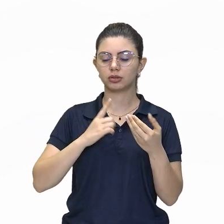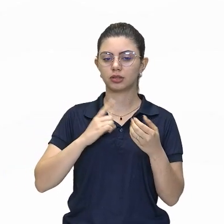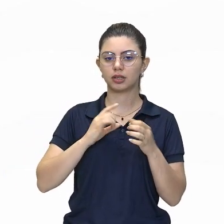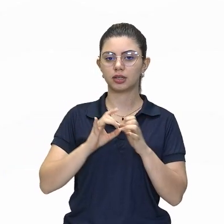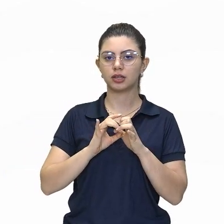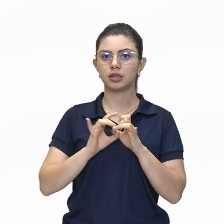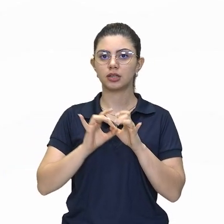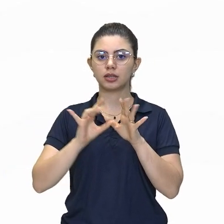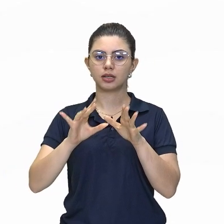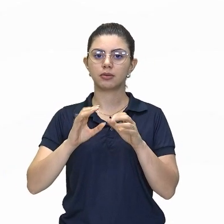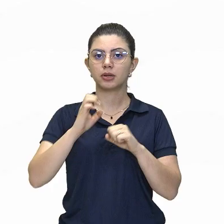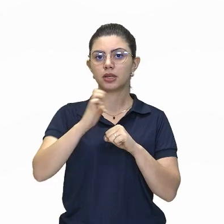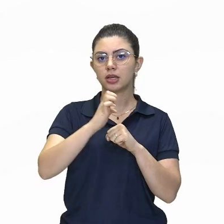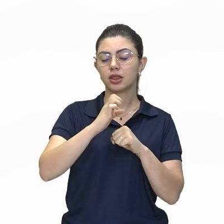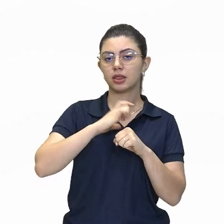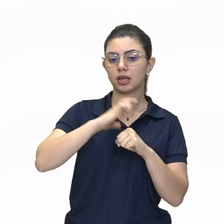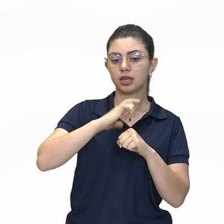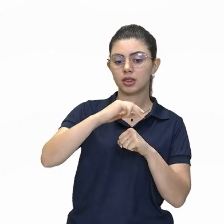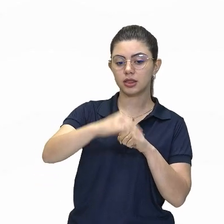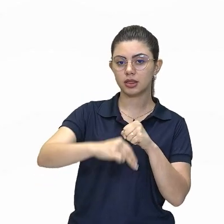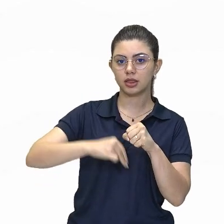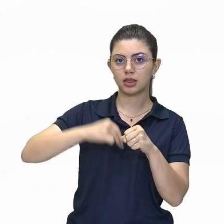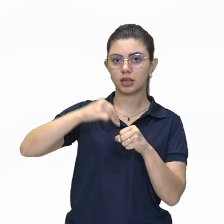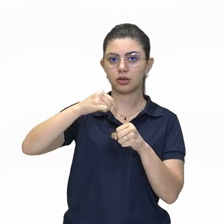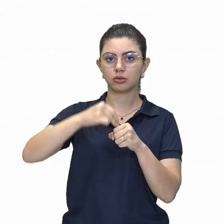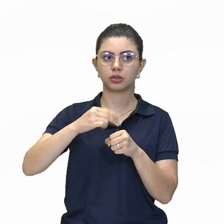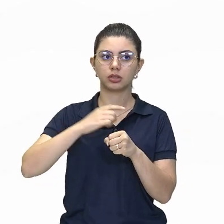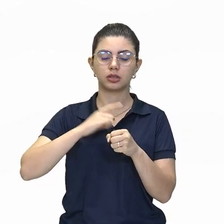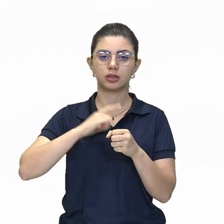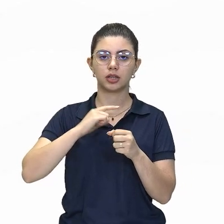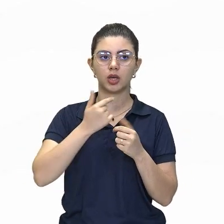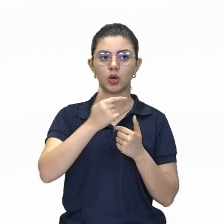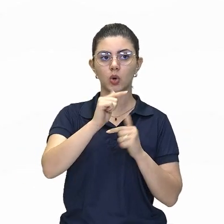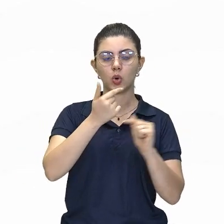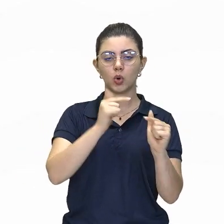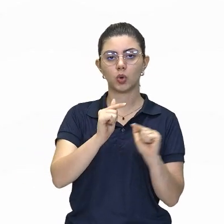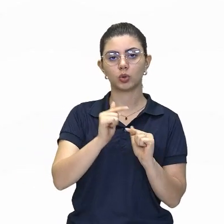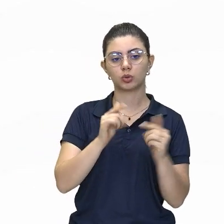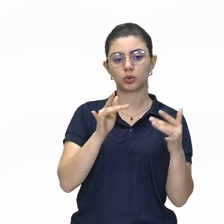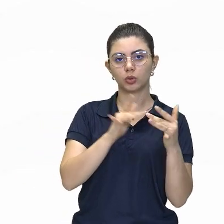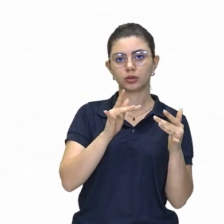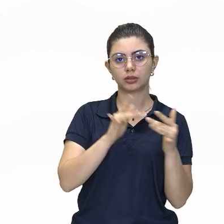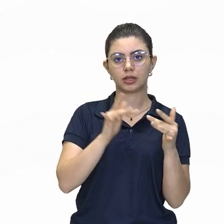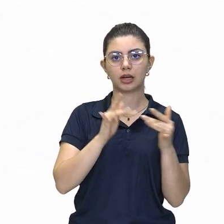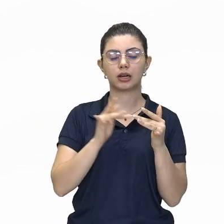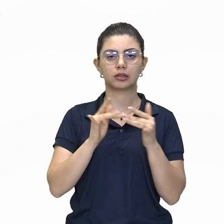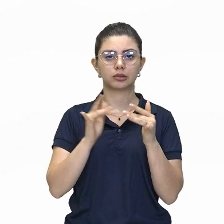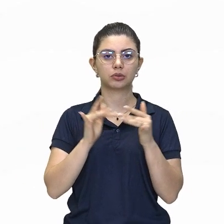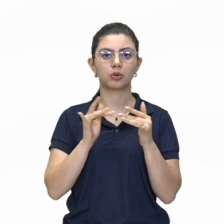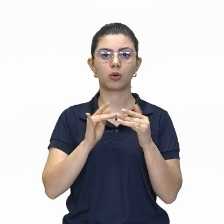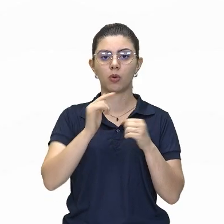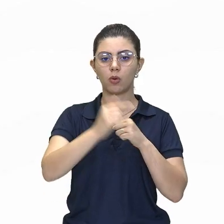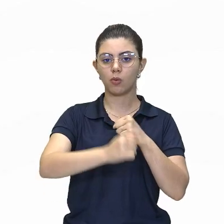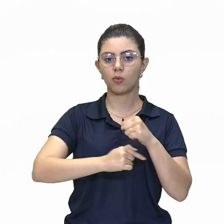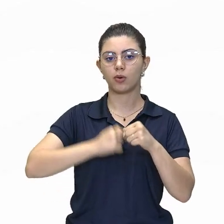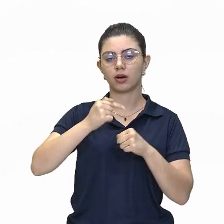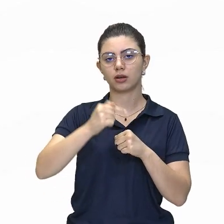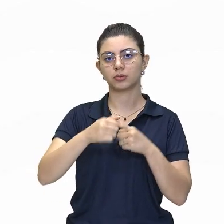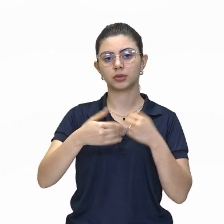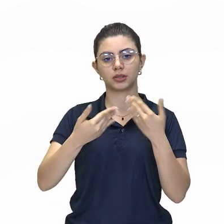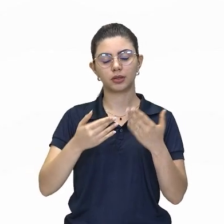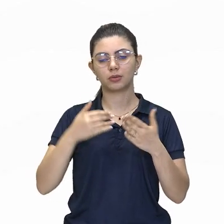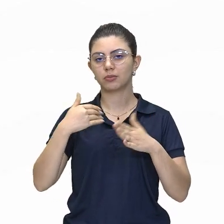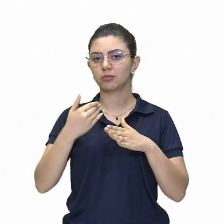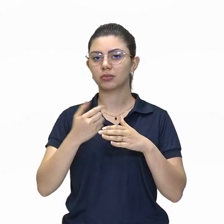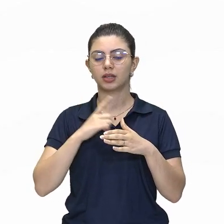que também atingirão outros átomos, originando o que a gente chama de reação em cadeia. A partir